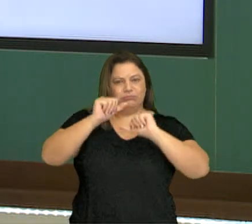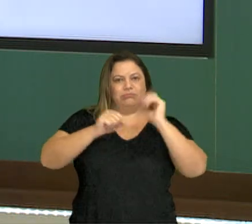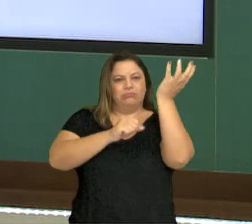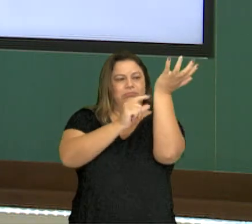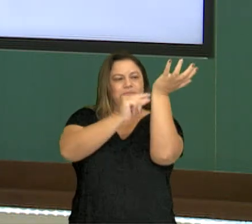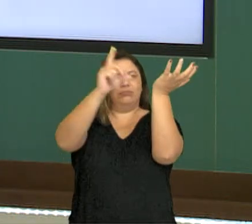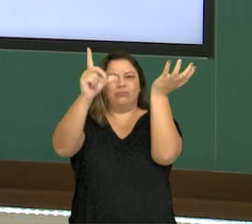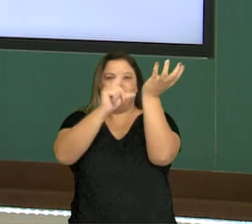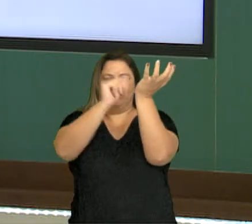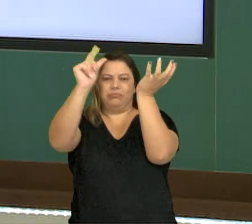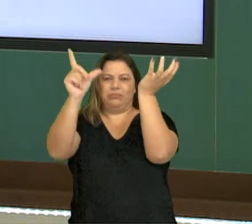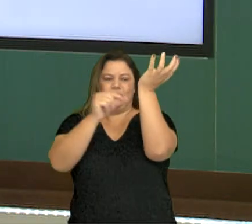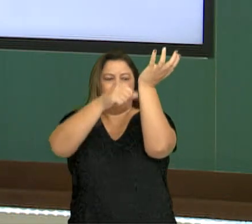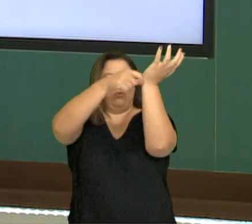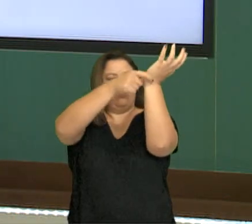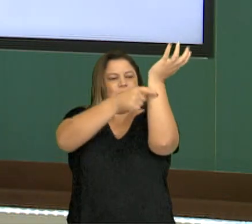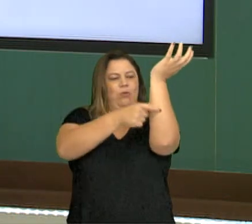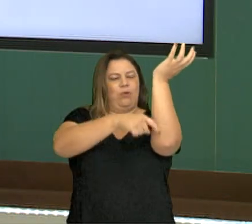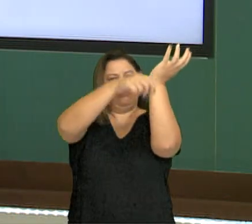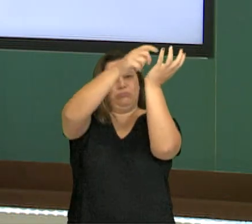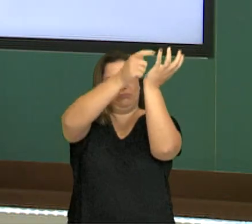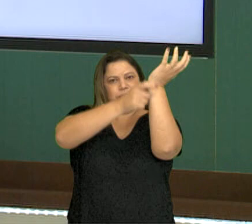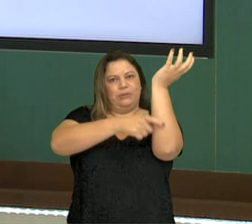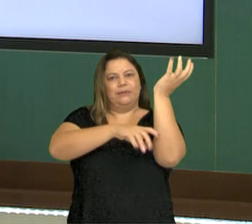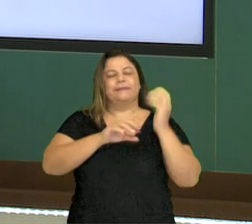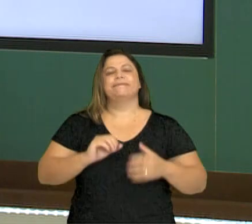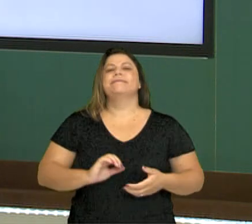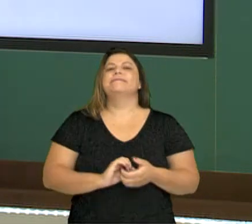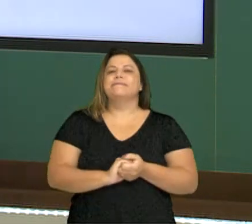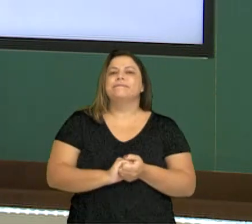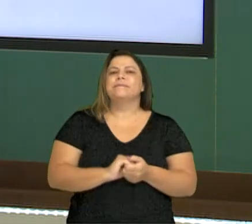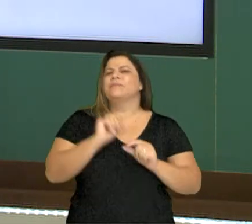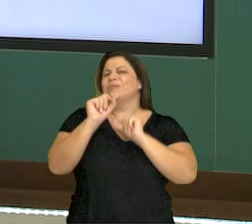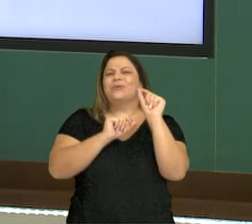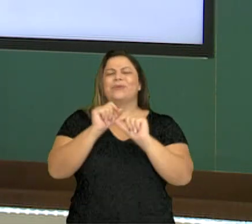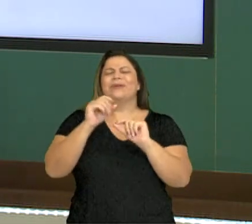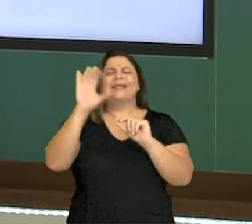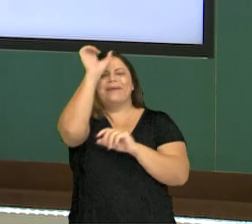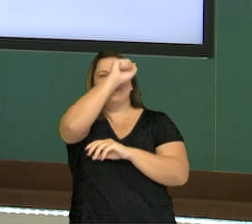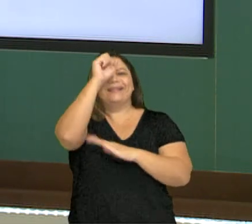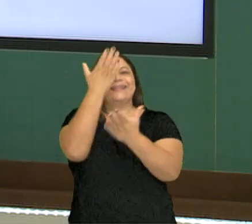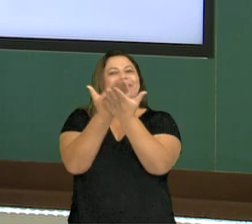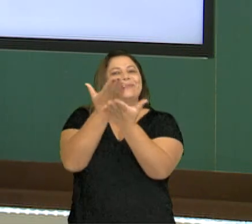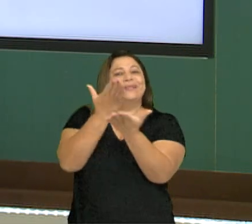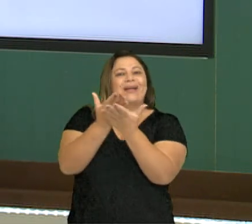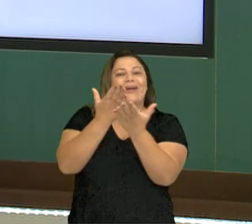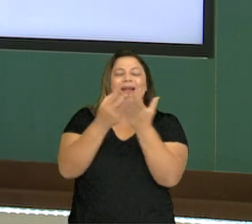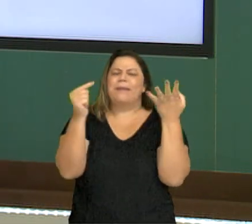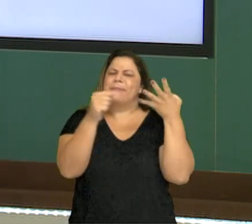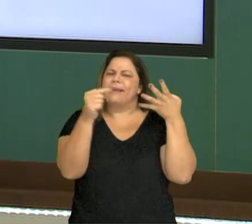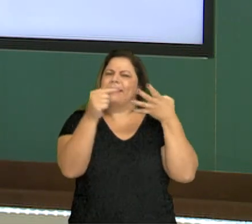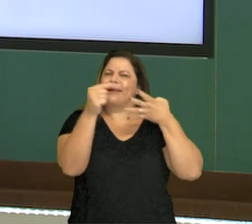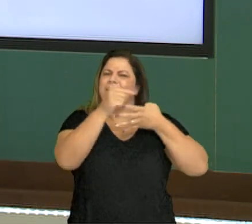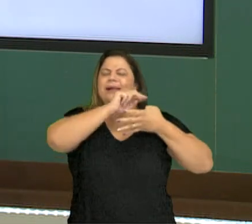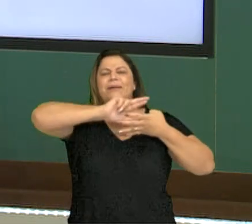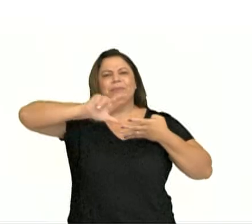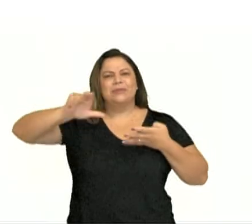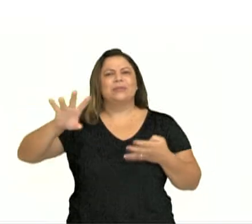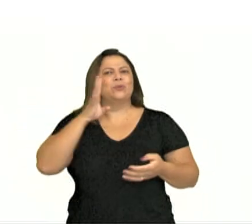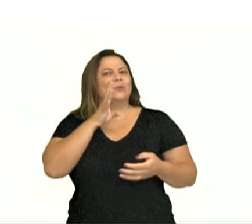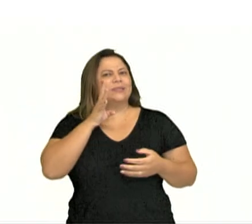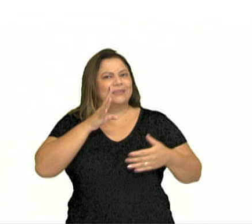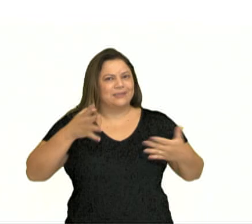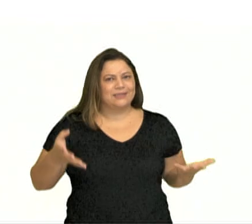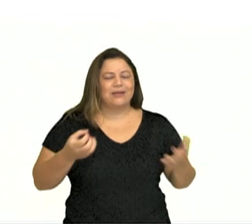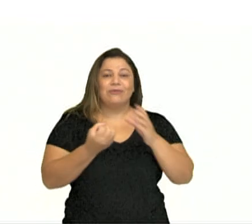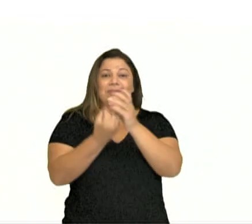folhas restante do vegetal. E o que vimos na aula? Muita coisa importante, muita coisa legal. Que